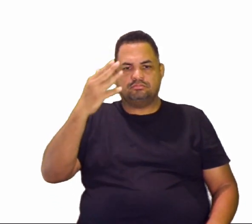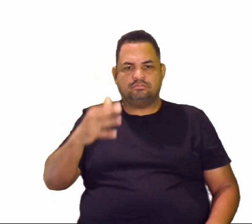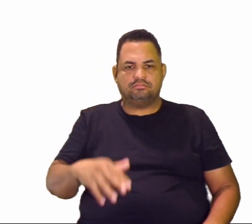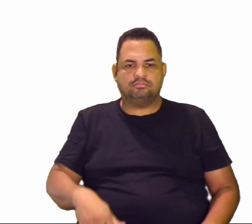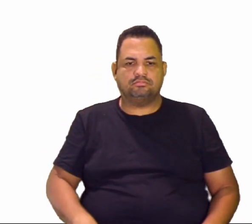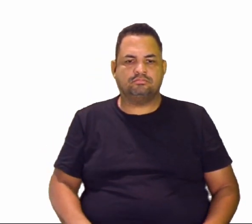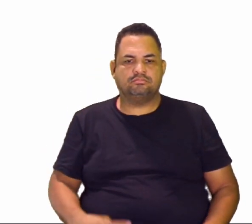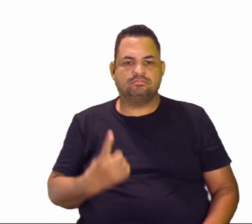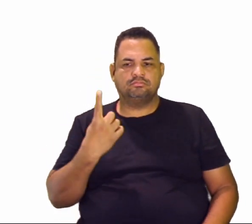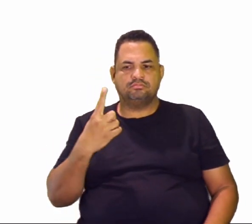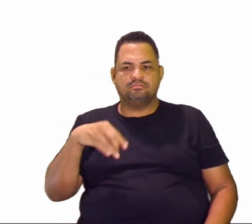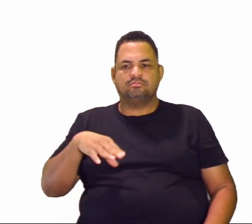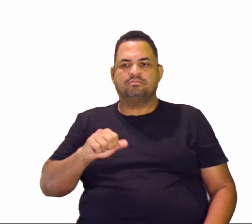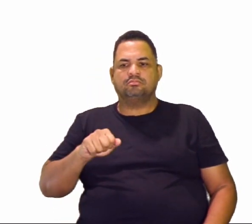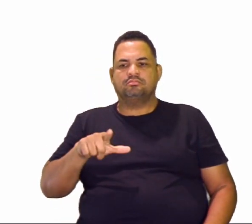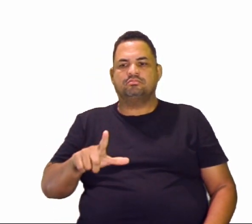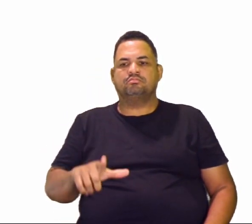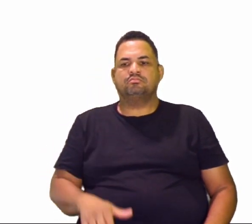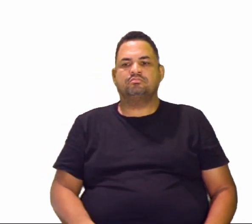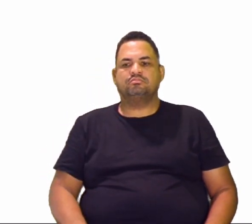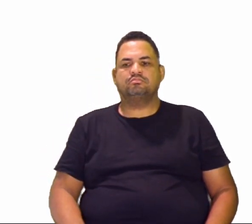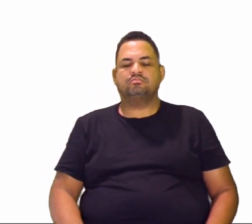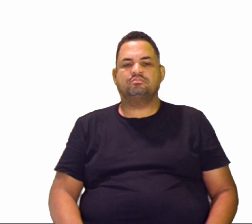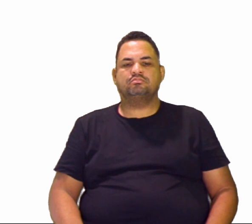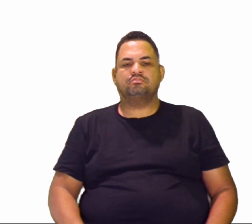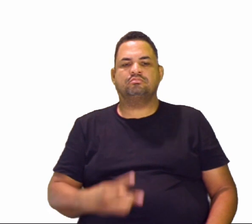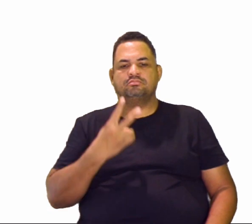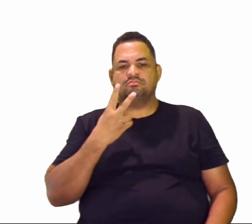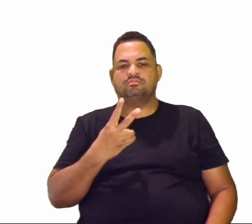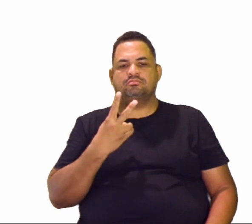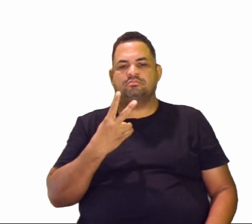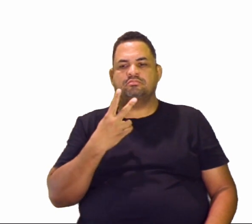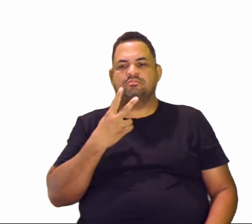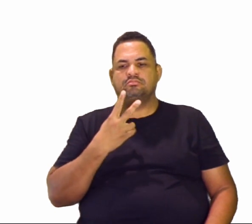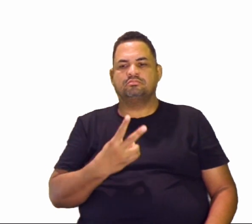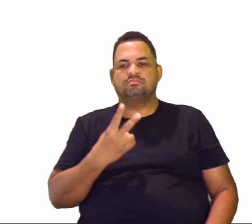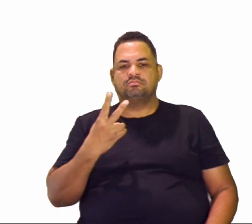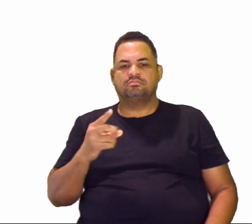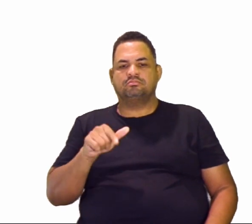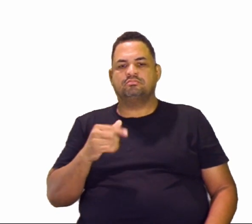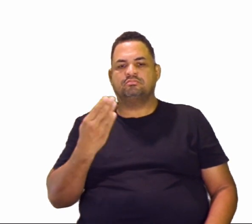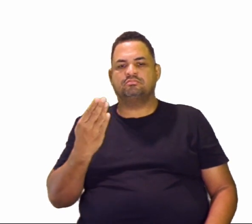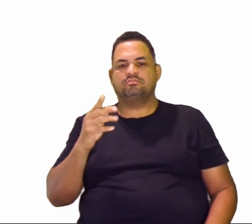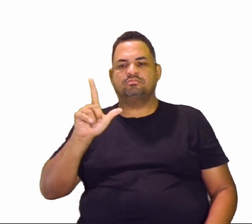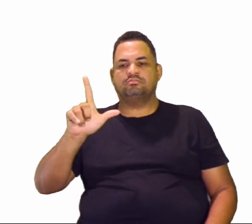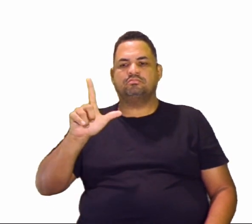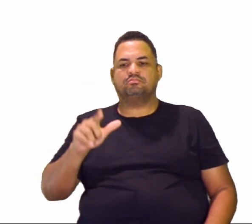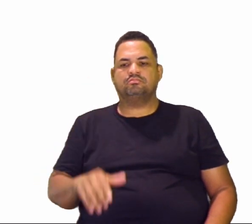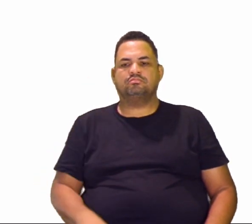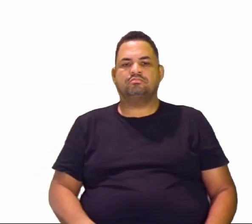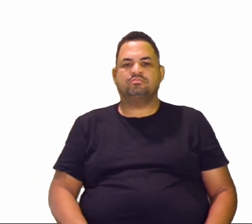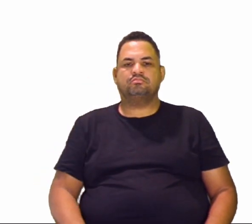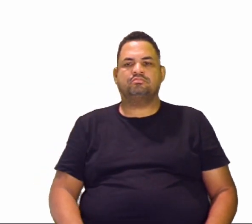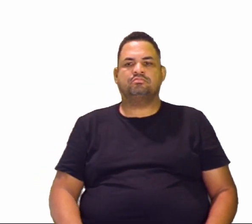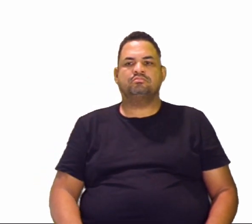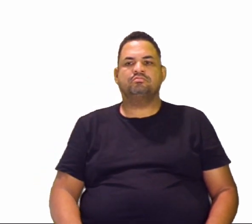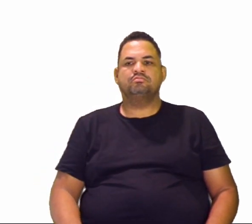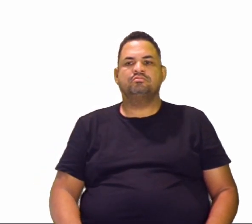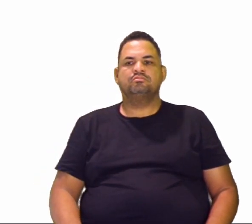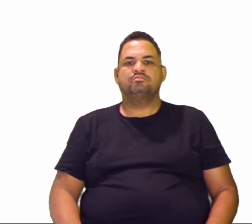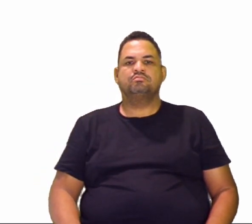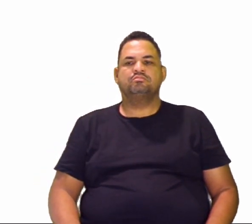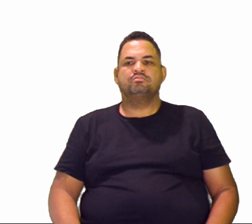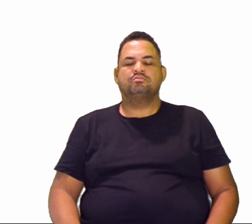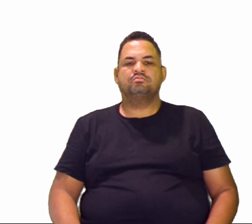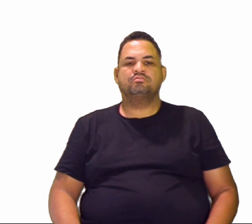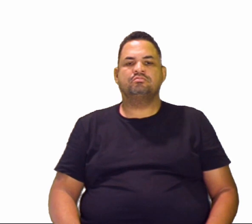o mol corresponde a 22,4 litros. E anunciado foi dado em litros, 112